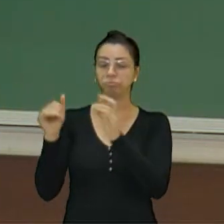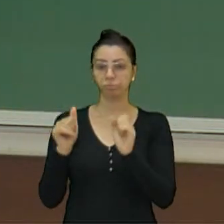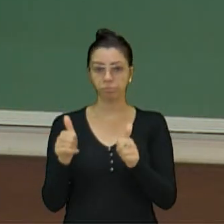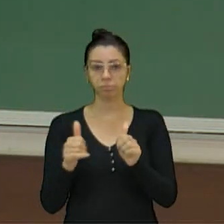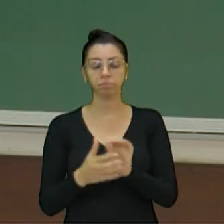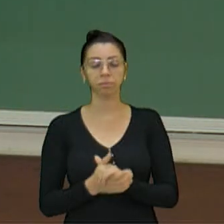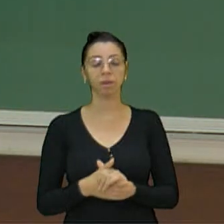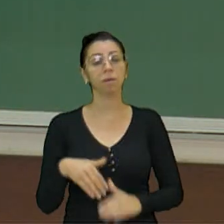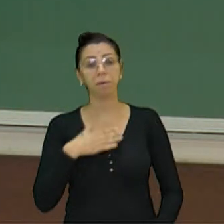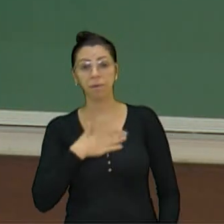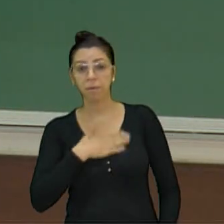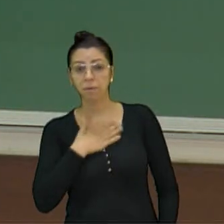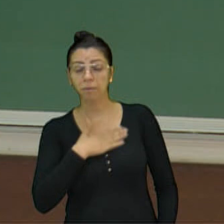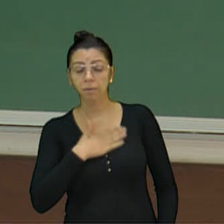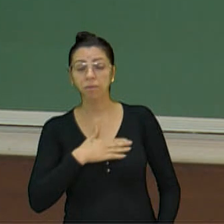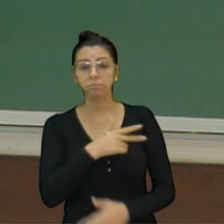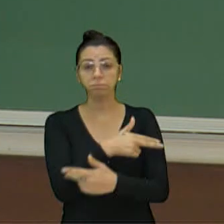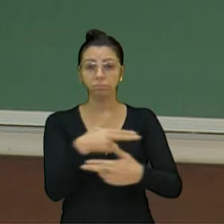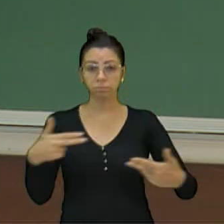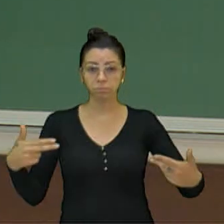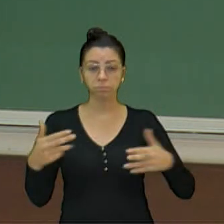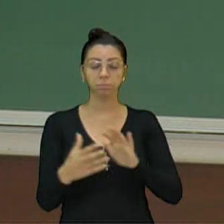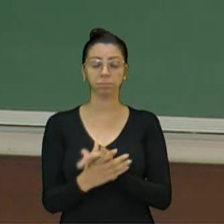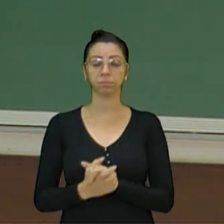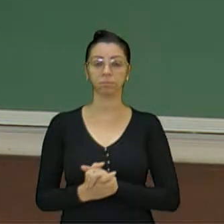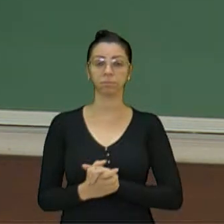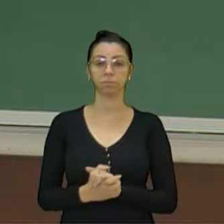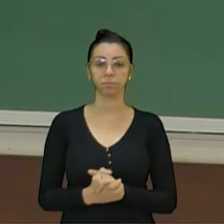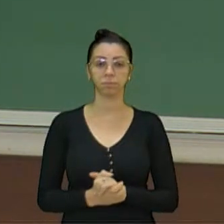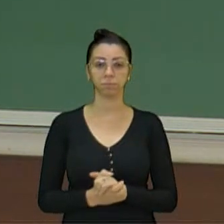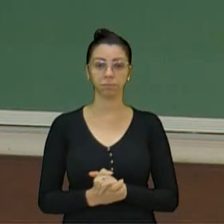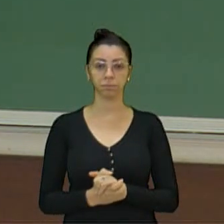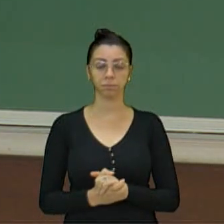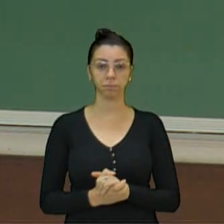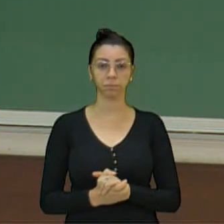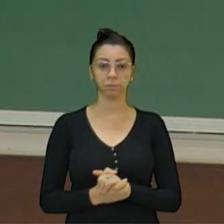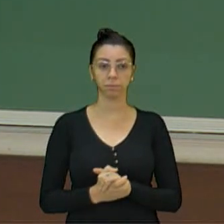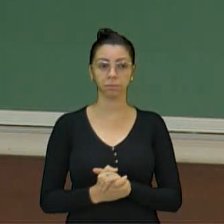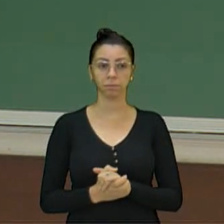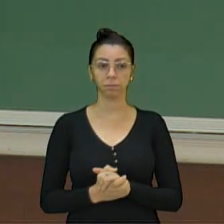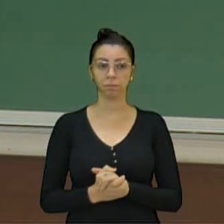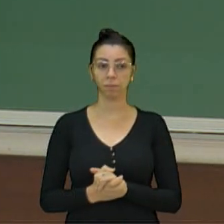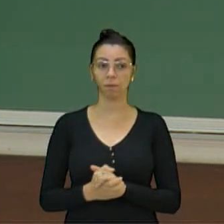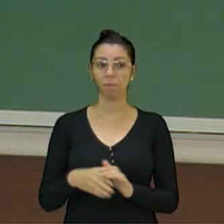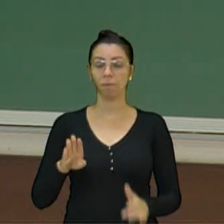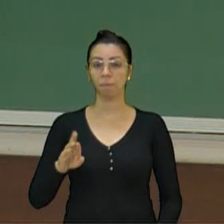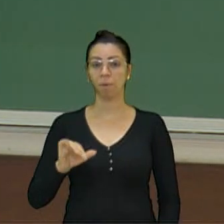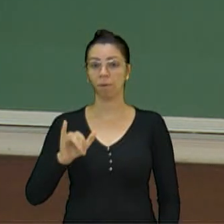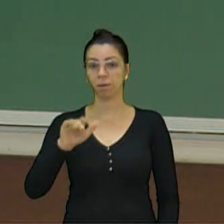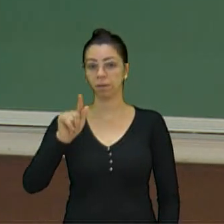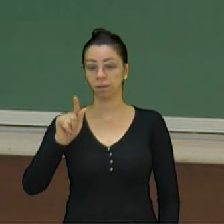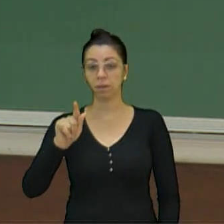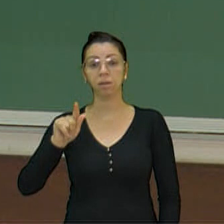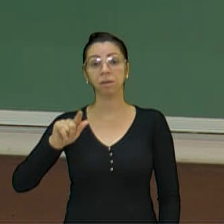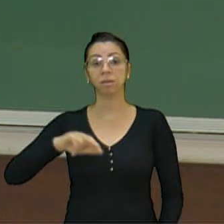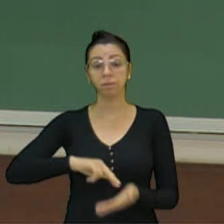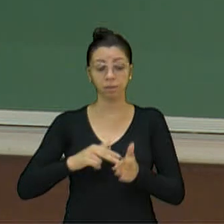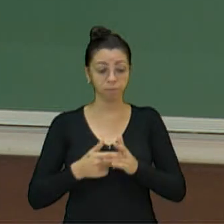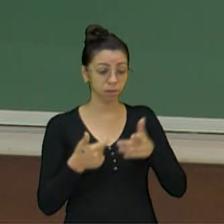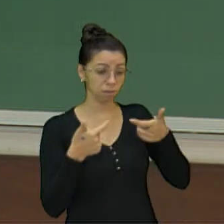Coisas que você curte fazer. Boring activity, boring significa chato, então não é o caso aqui,